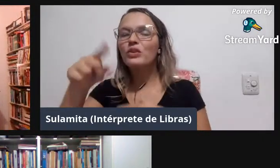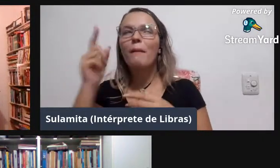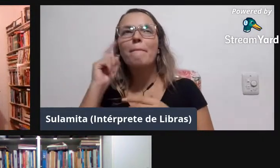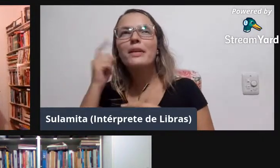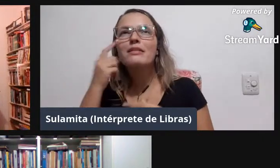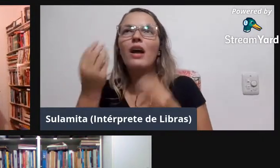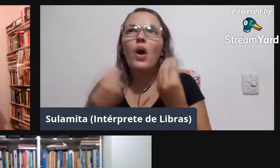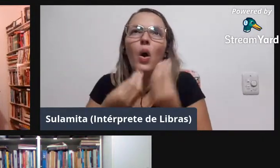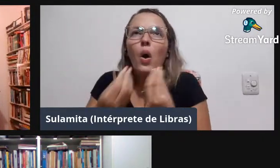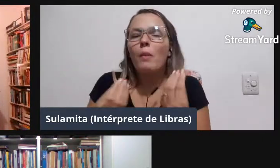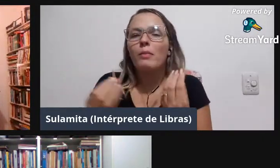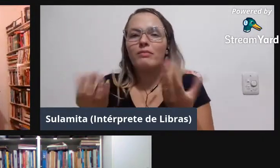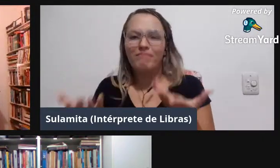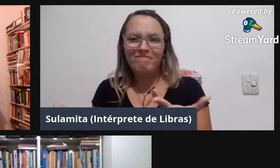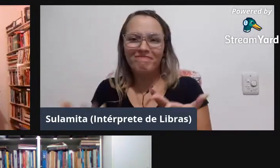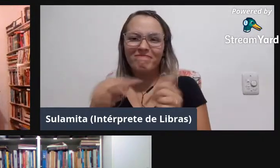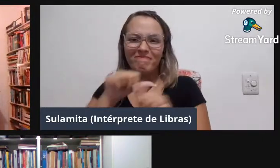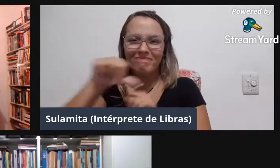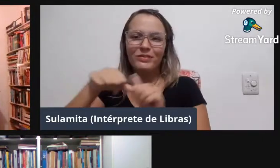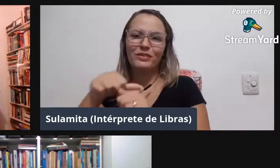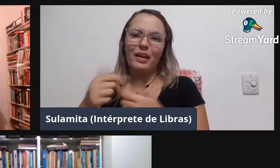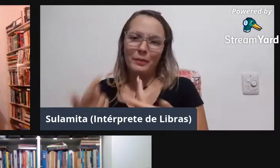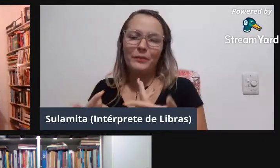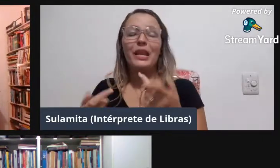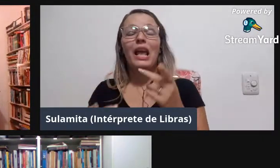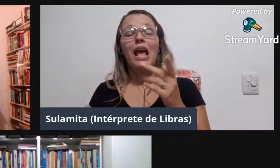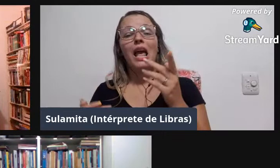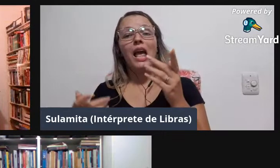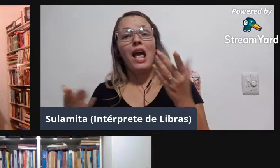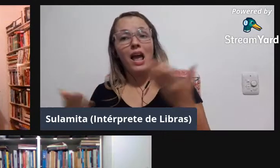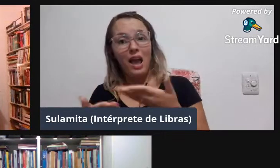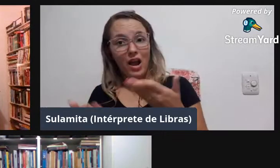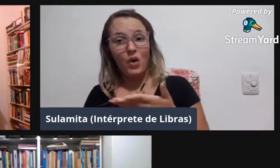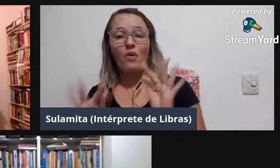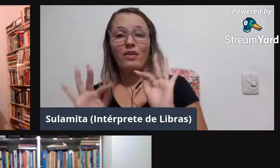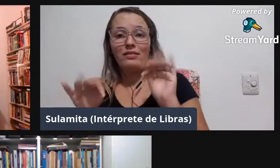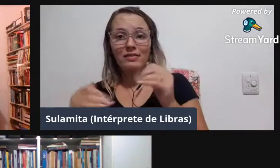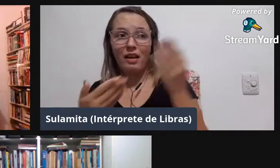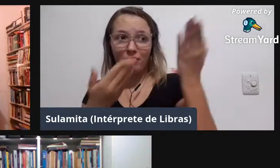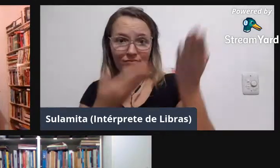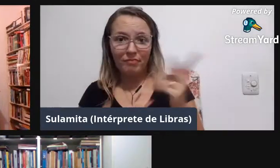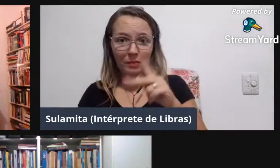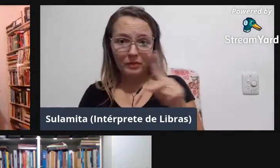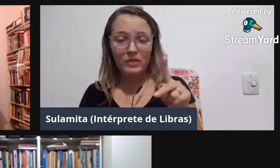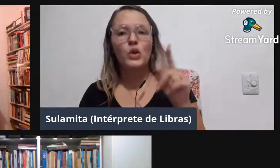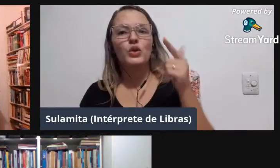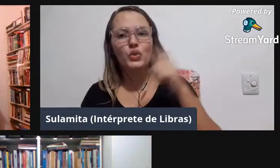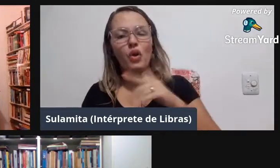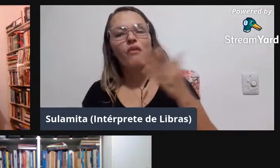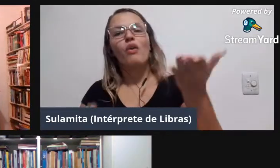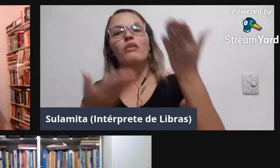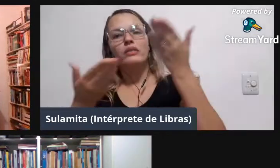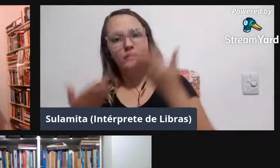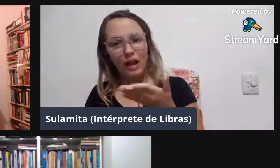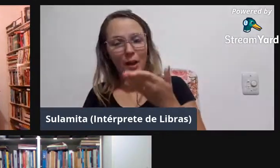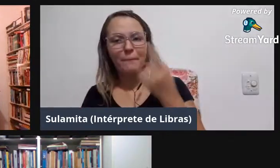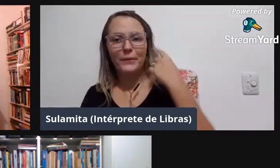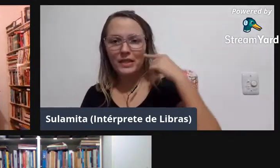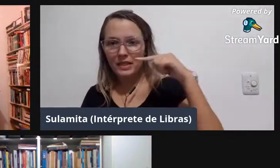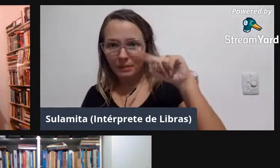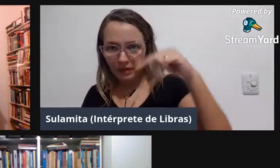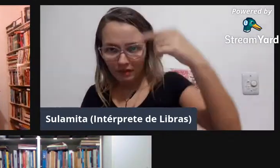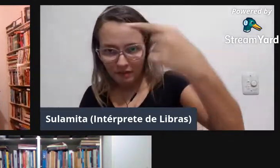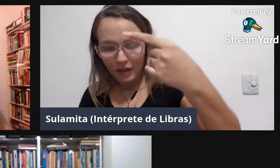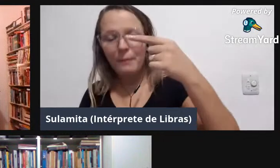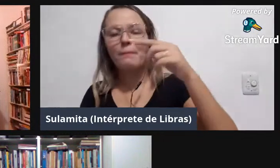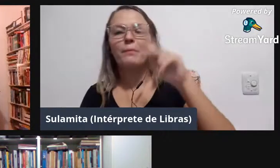como eu estou fazendo, ela já assistiu as outras, né? Eu estou fazendo isso, vou só reforçar o convite. Na semana que vem, a gente vai ter a colega aqui da casa, a professora Libânia